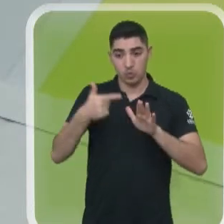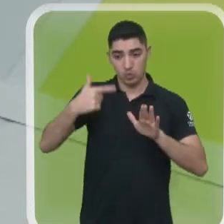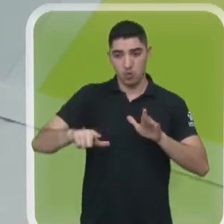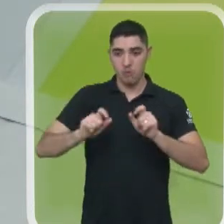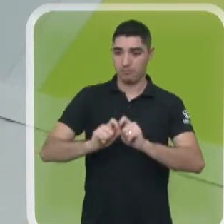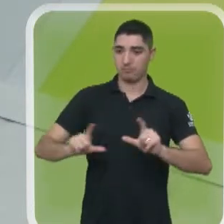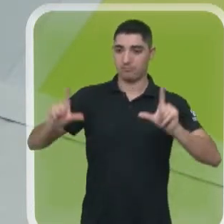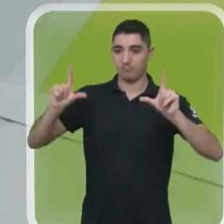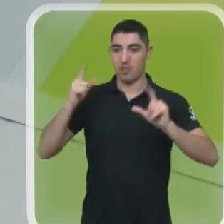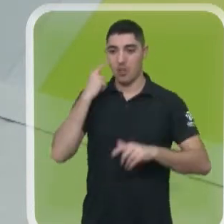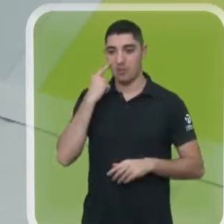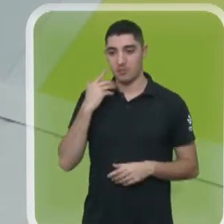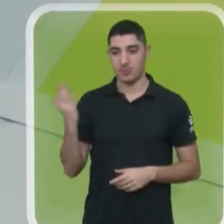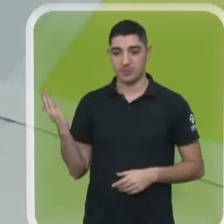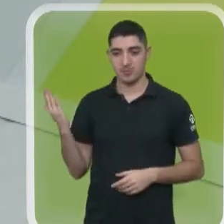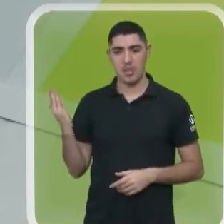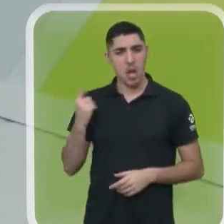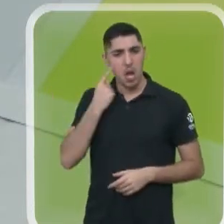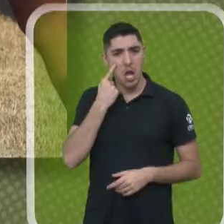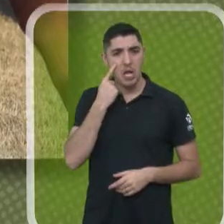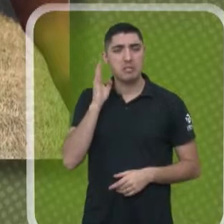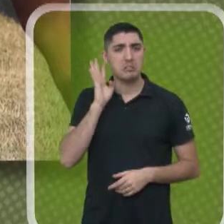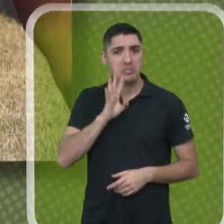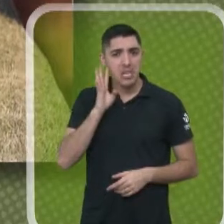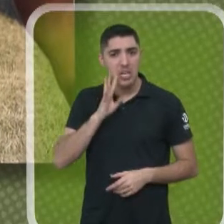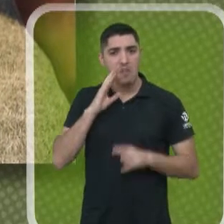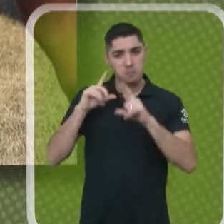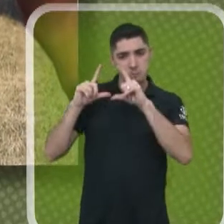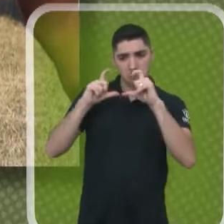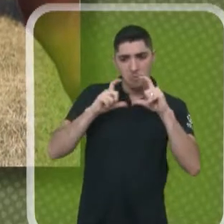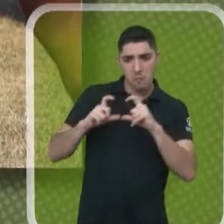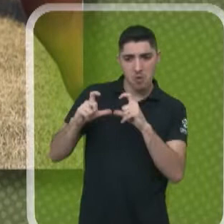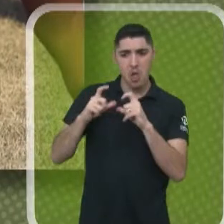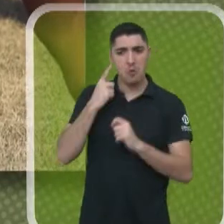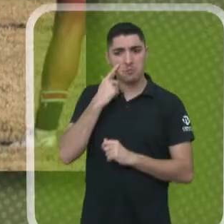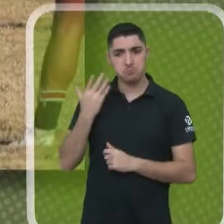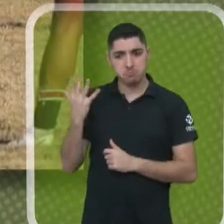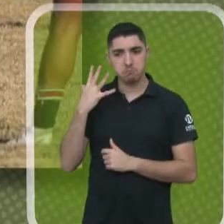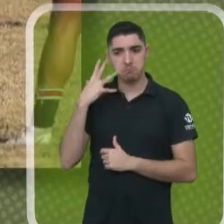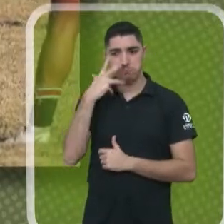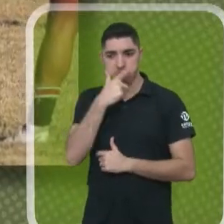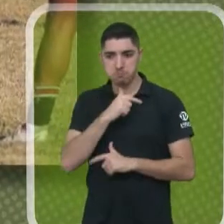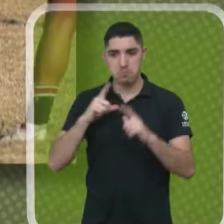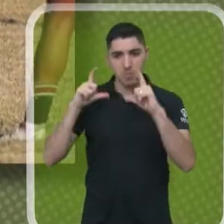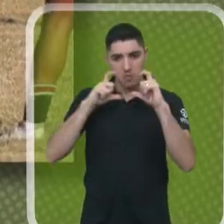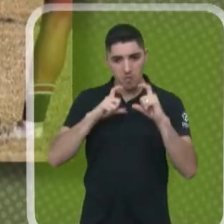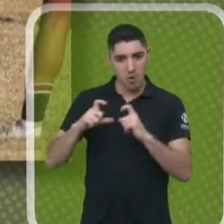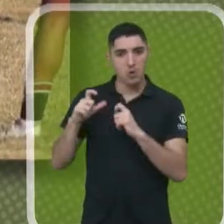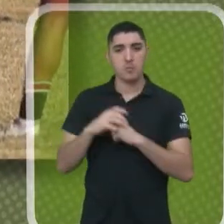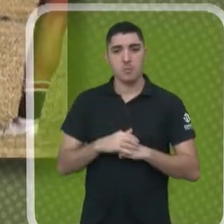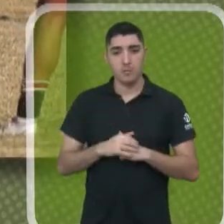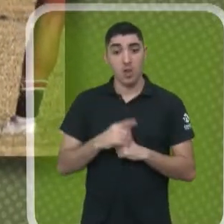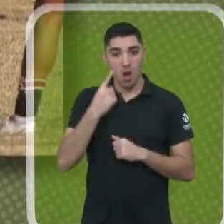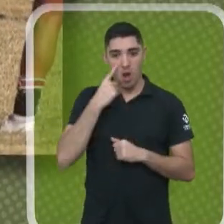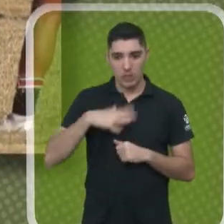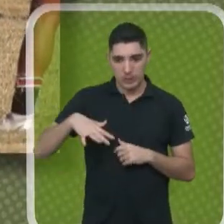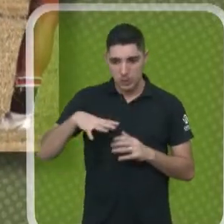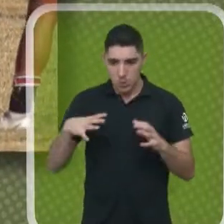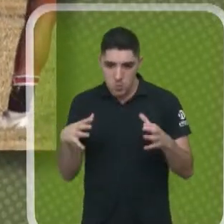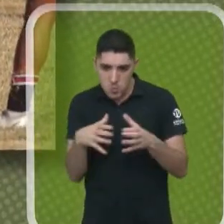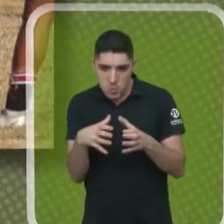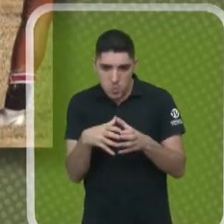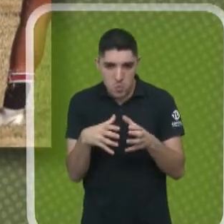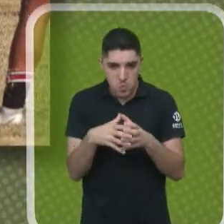fornecidos pela Assessoria Olha que bacana dá as imagens aí você que manja de foto por uma Belas fotos música também Olá pessoal se